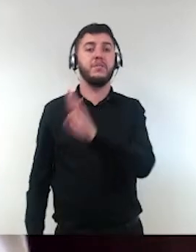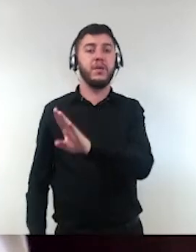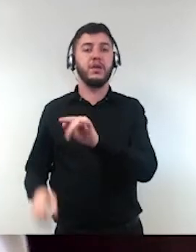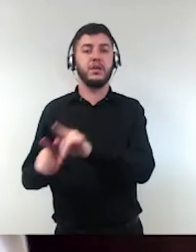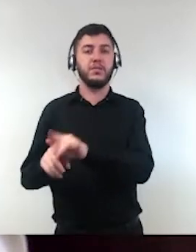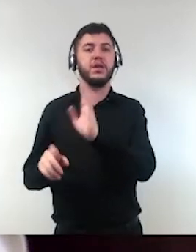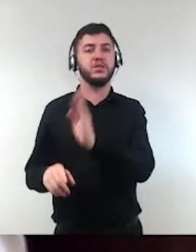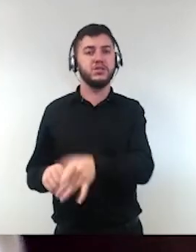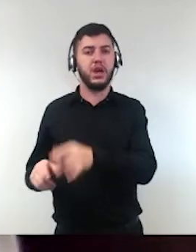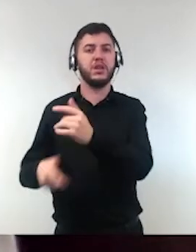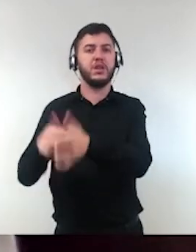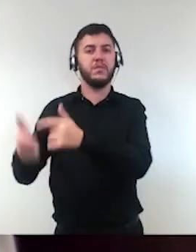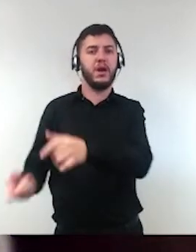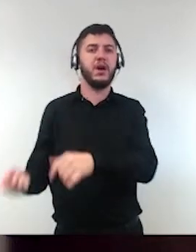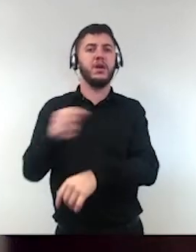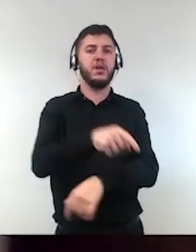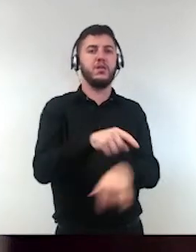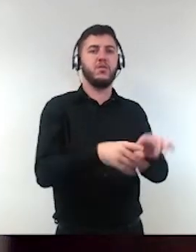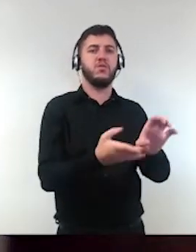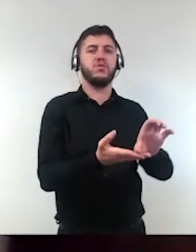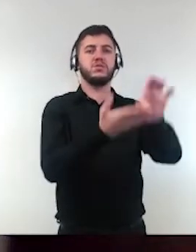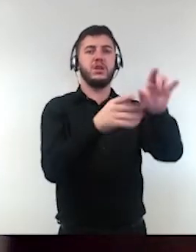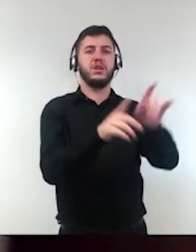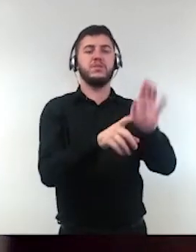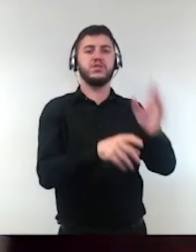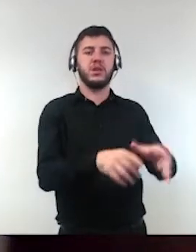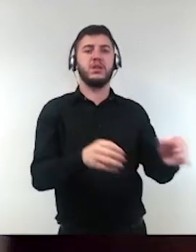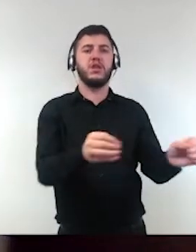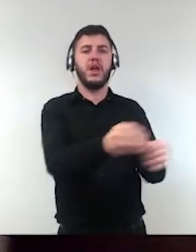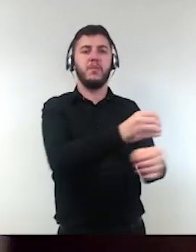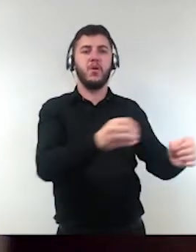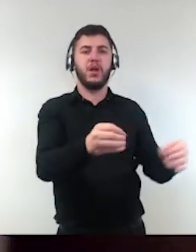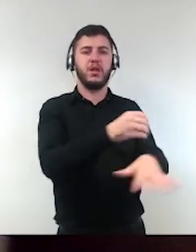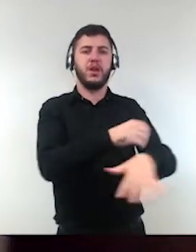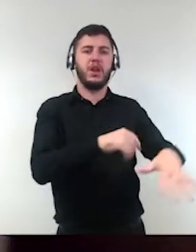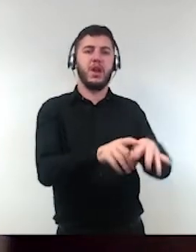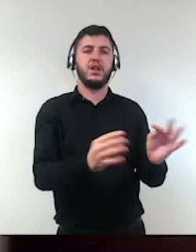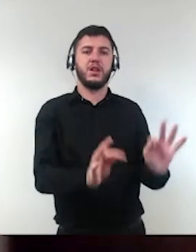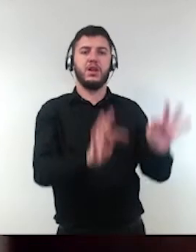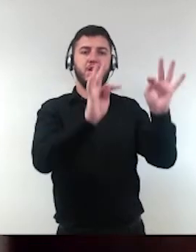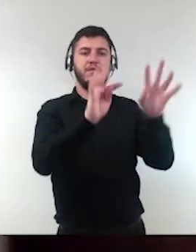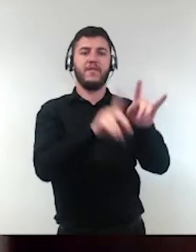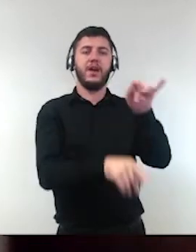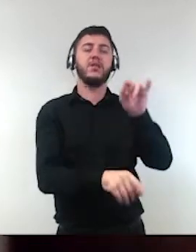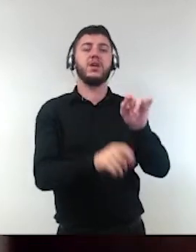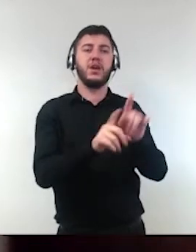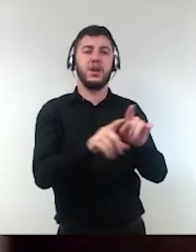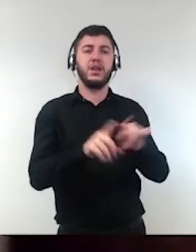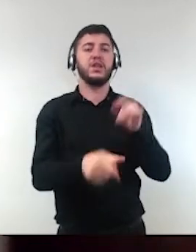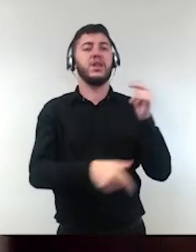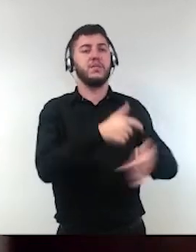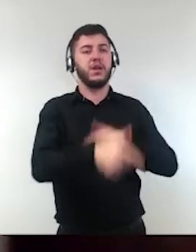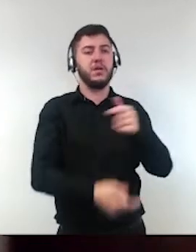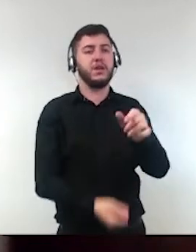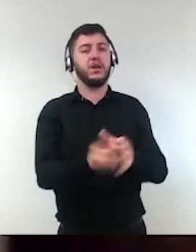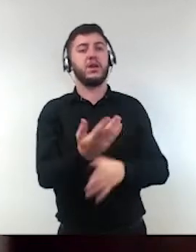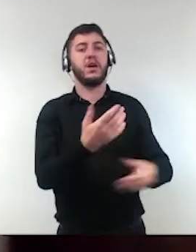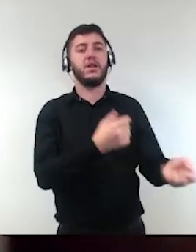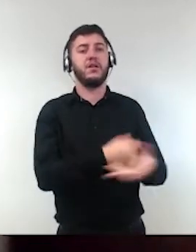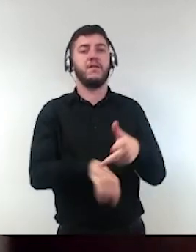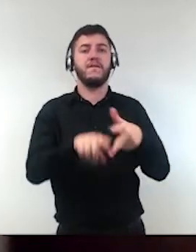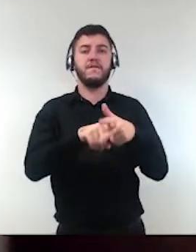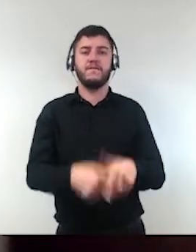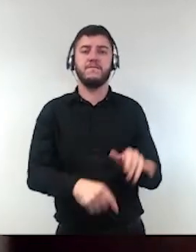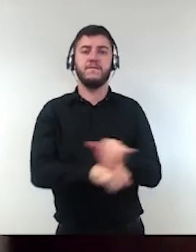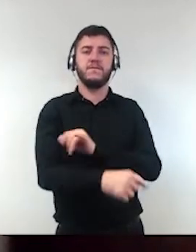laboratório de tecnologia também, vão caminhar para o desenvolvimento de novas ferramentas que ajudem a reduzir